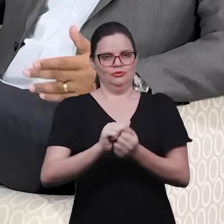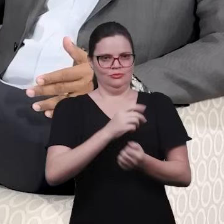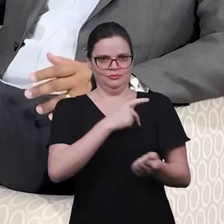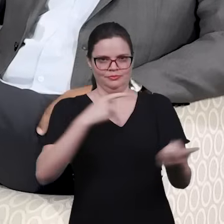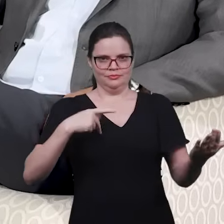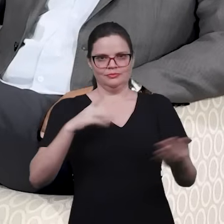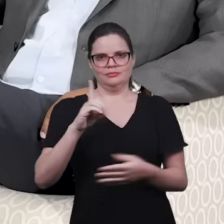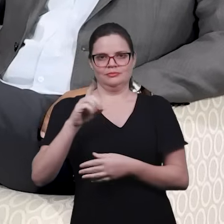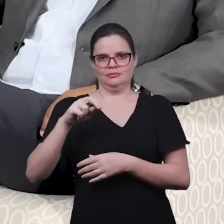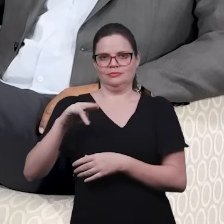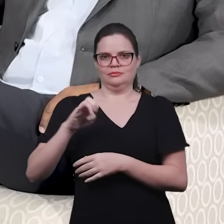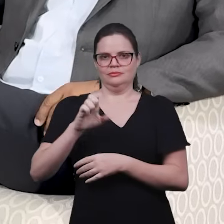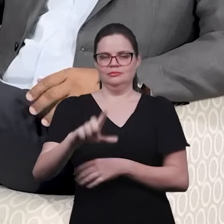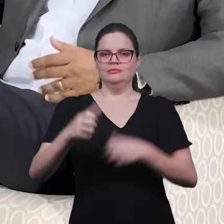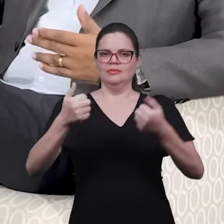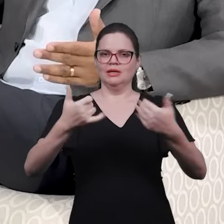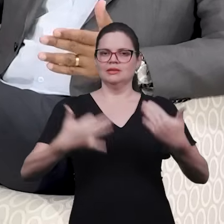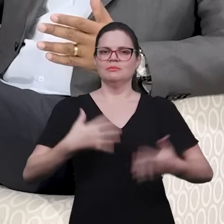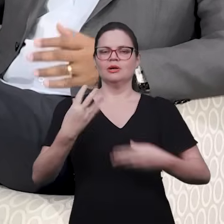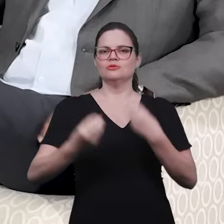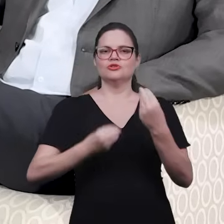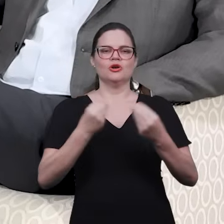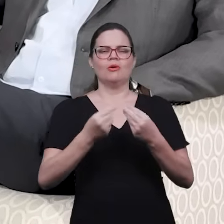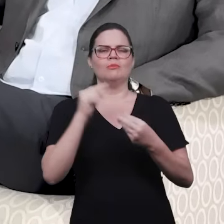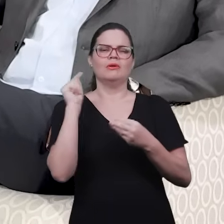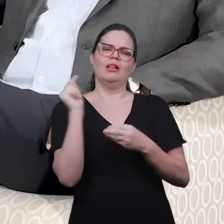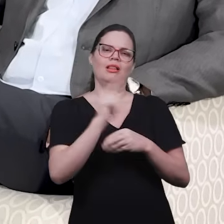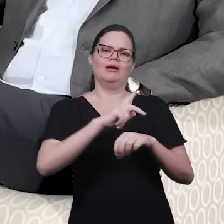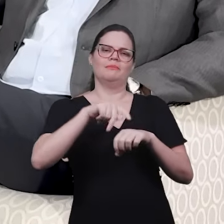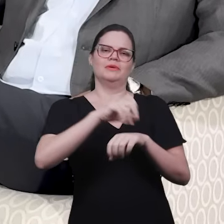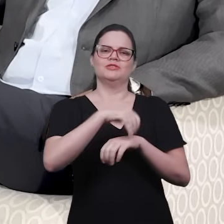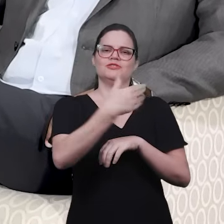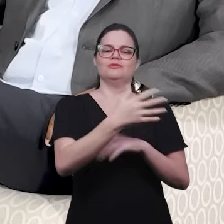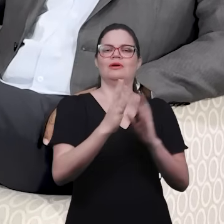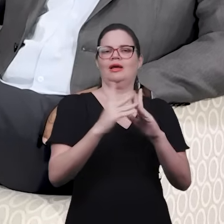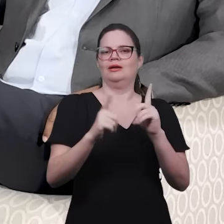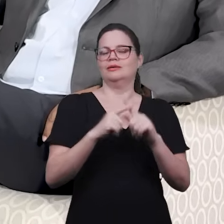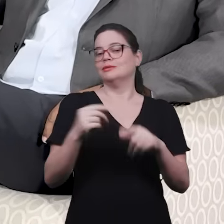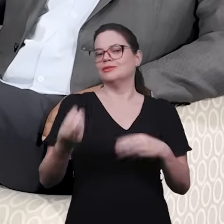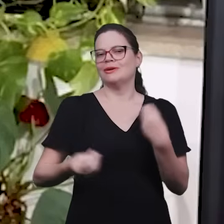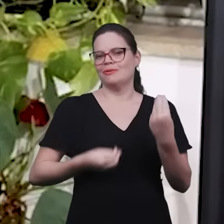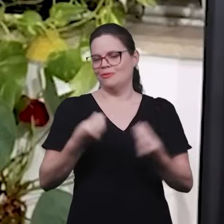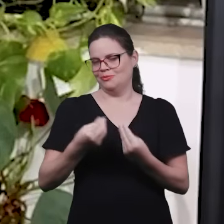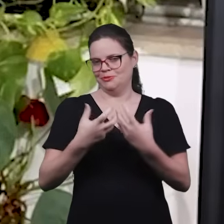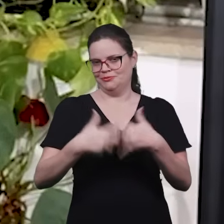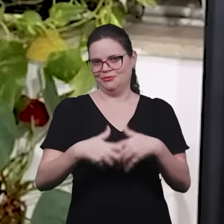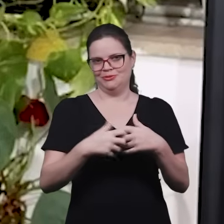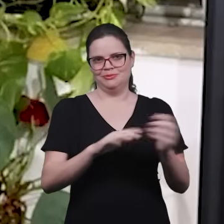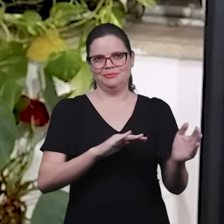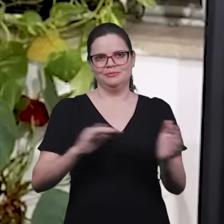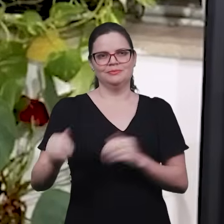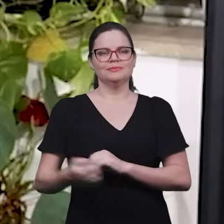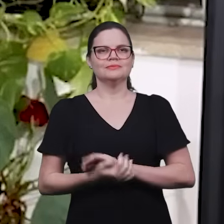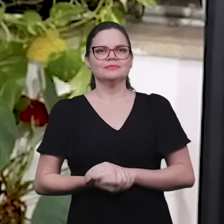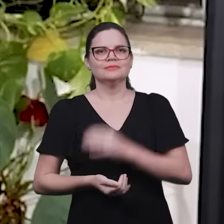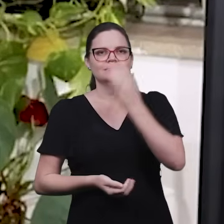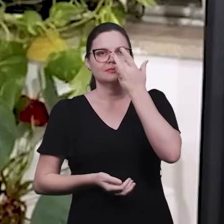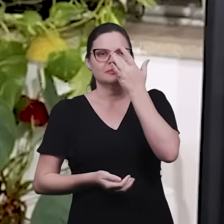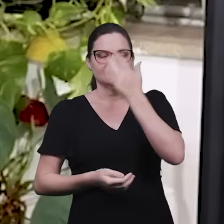com o pastor Daniel, falando sobre a obra no exterior. Isso é uma grande bênção. E tem um texto